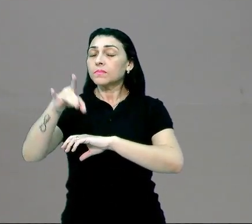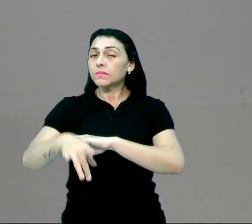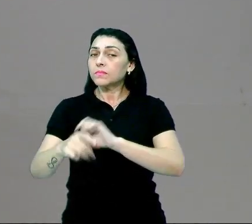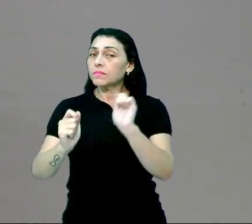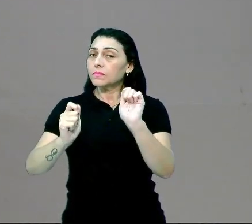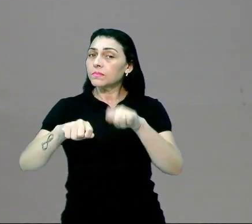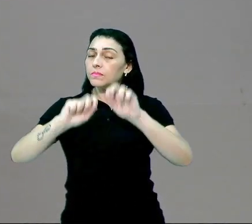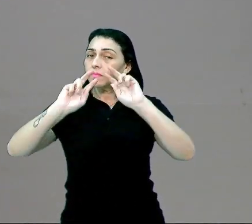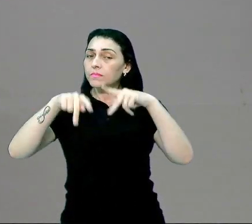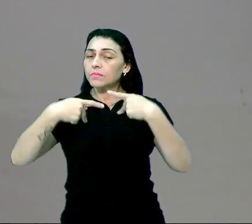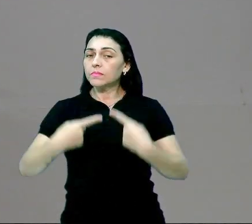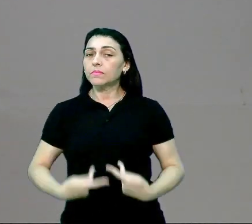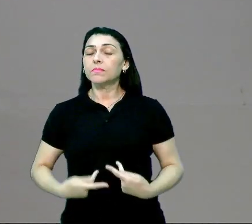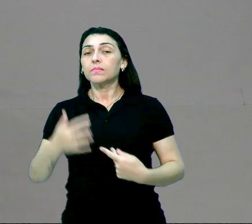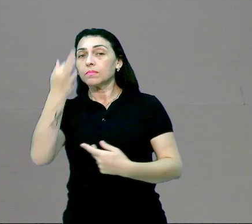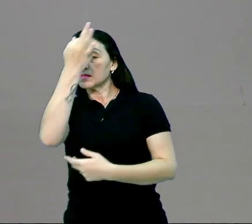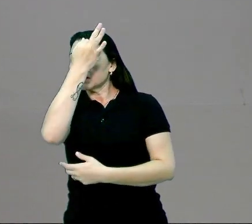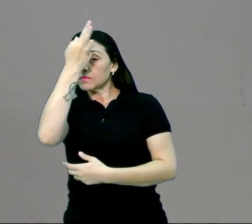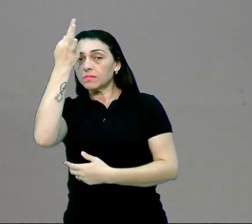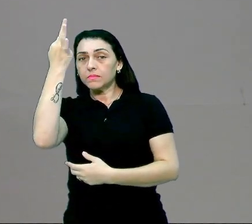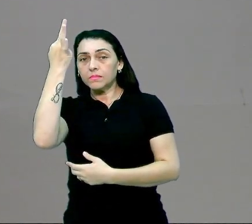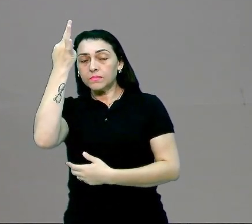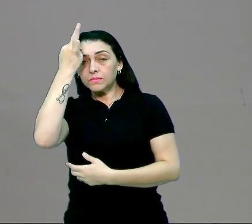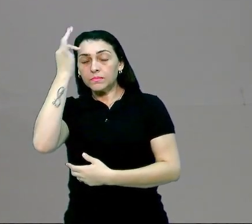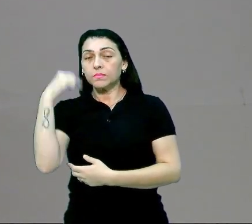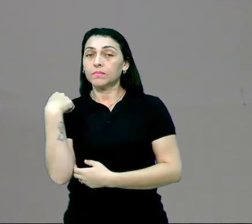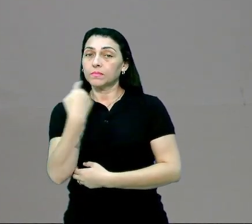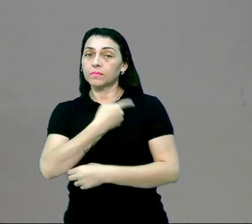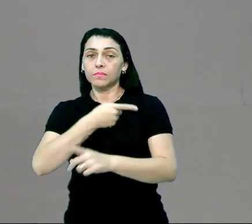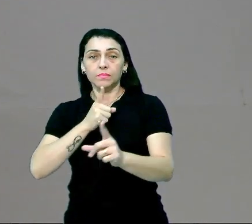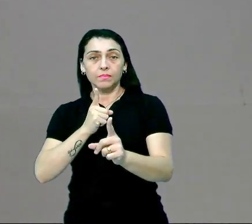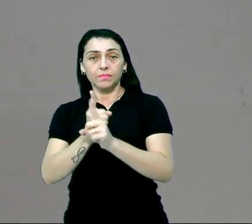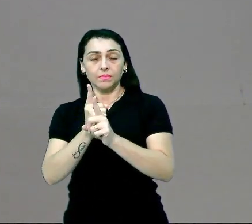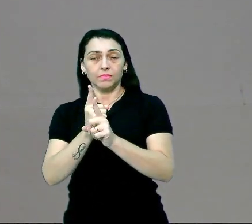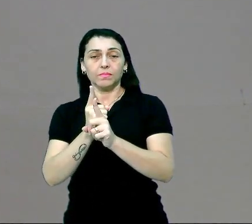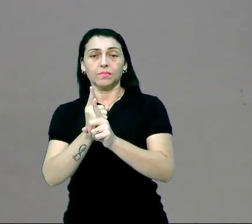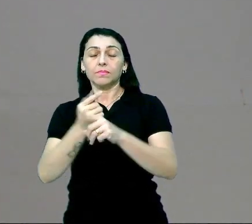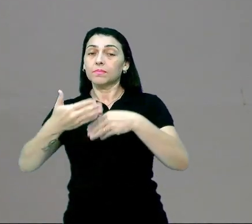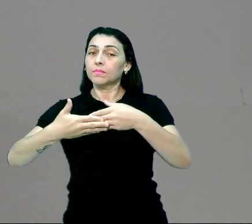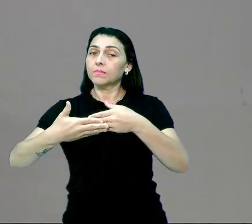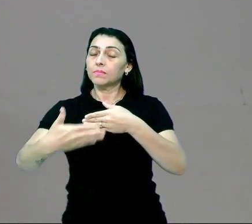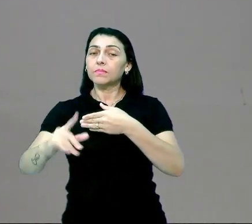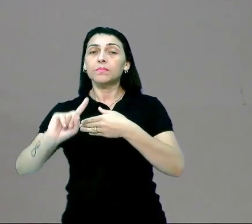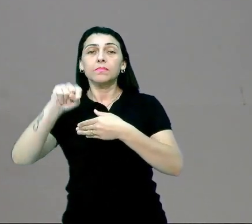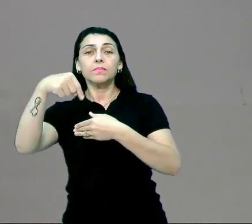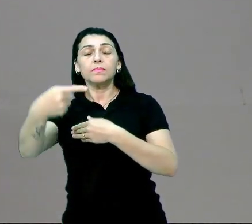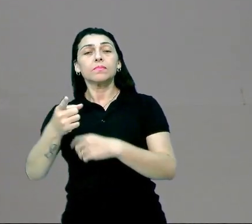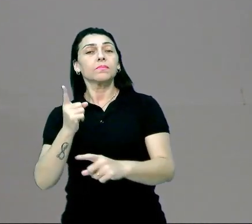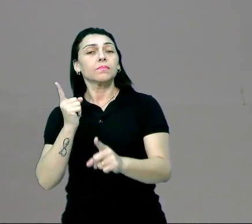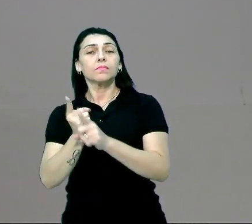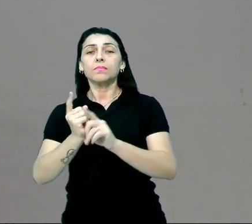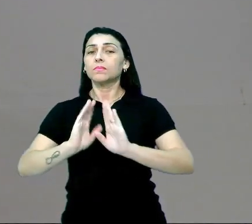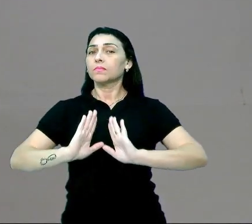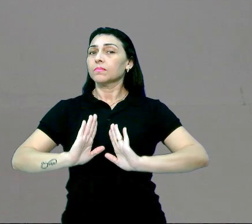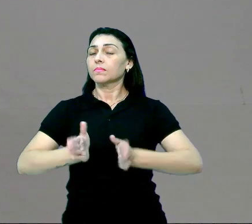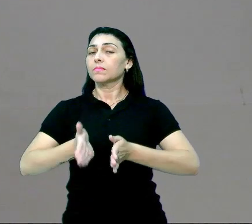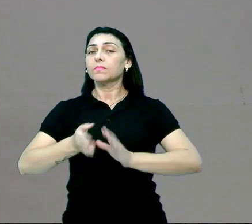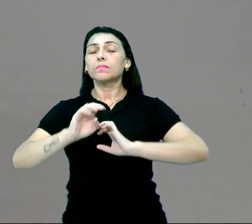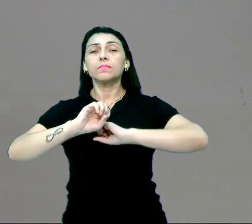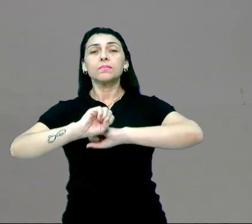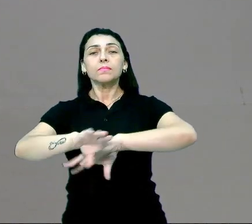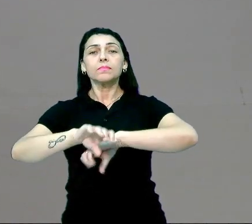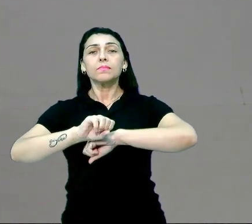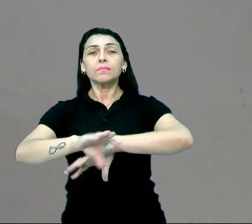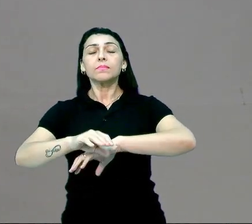sobre a condição humana na filosofia nesses nossos encontros. A partir do próximo encontro nós já vamos trabalhar